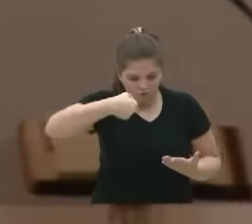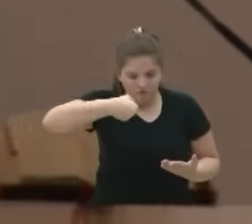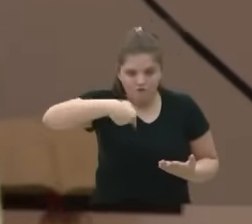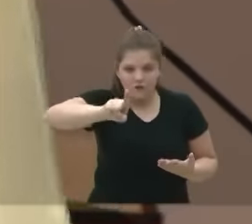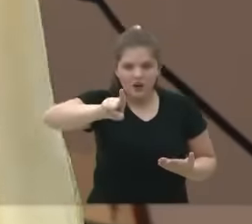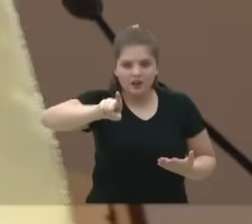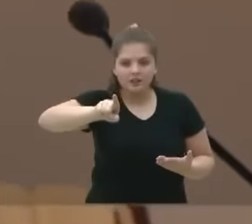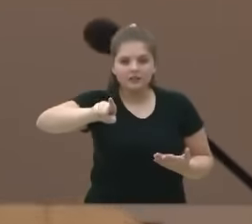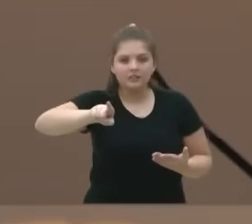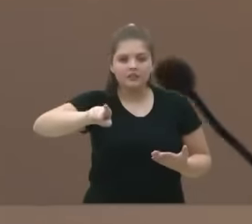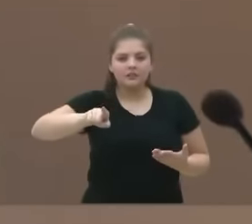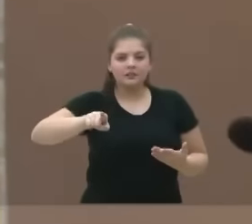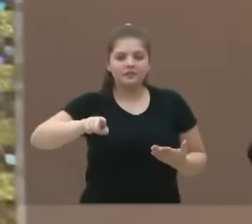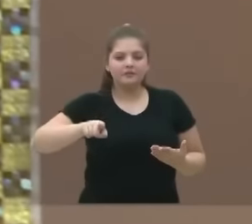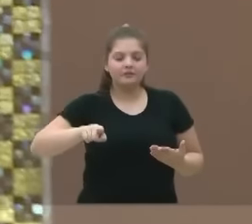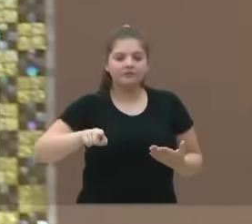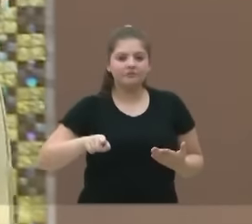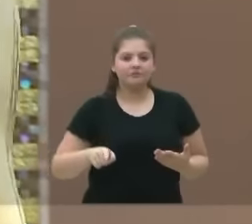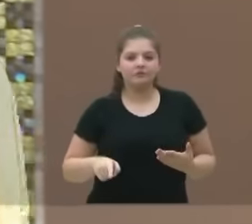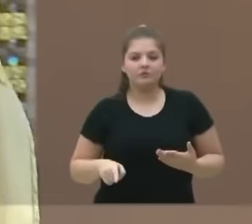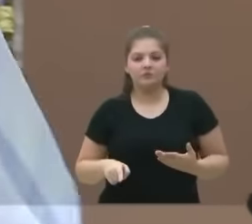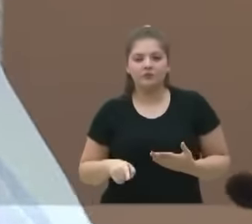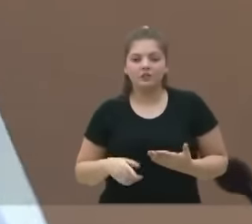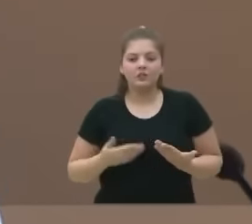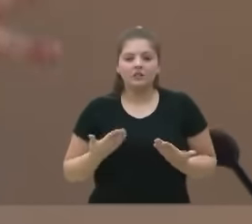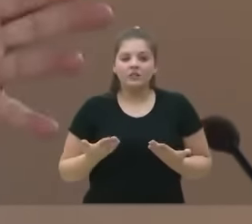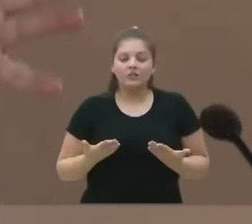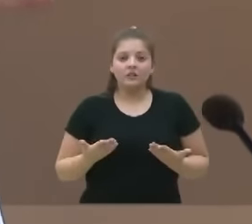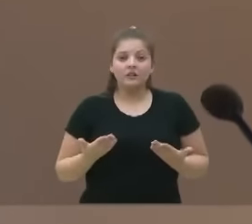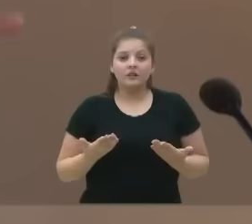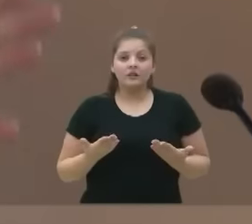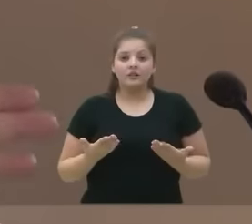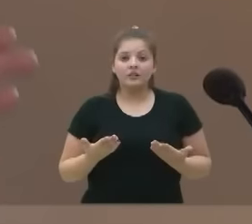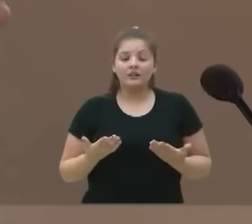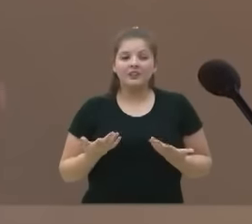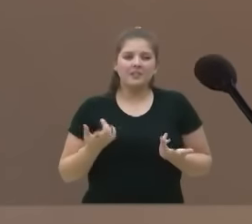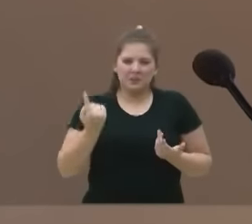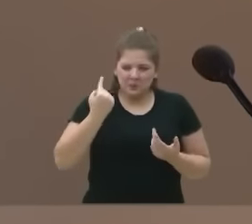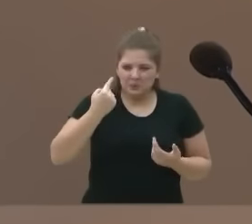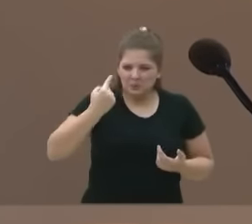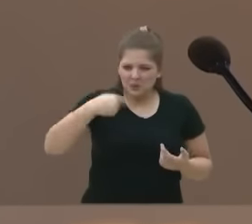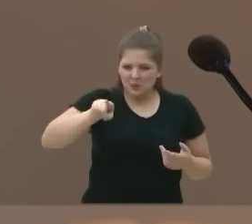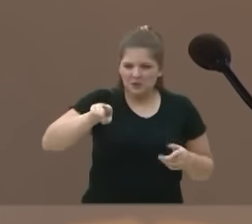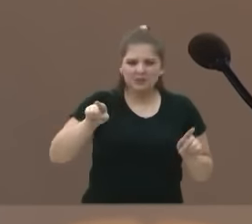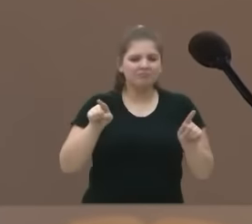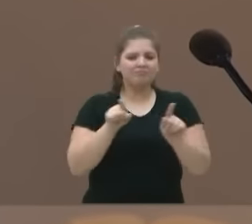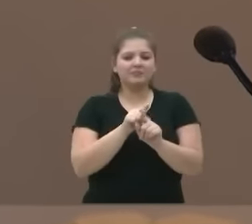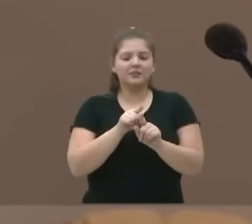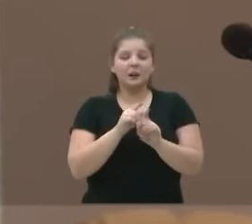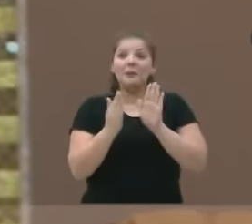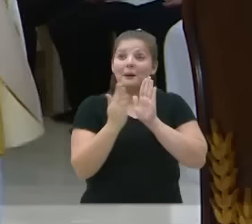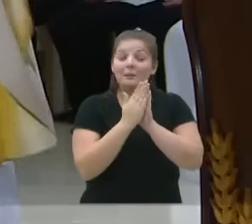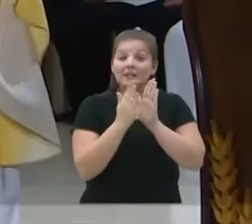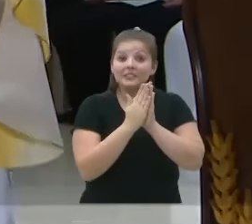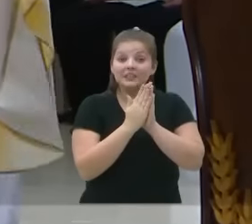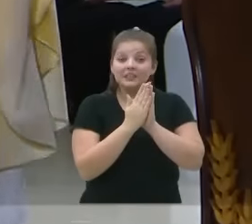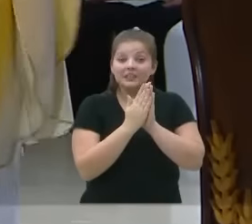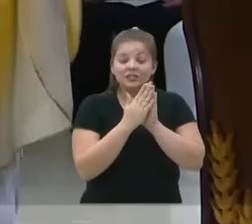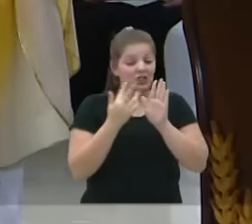Não é uma partida, é uma forma diferente de se fazer presente. Você sabe